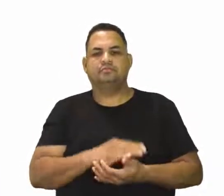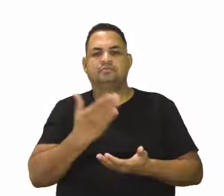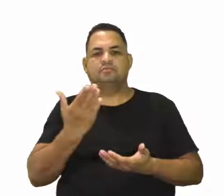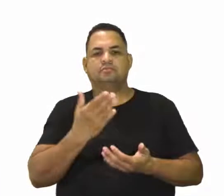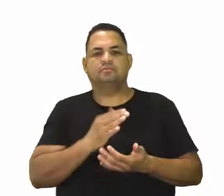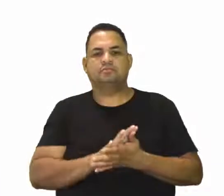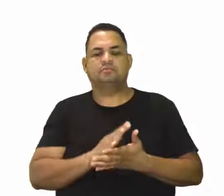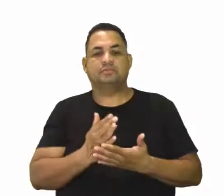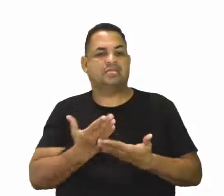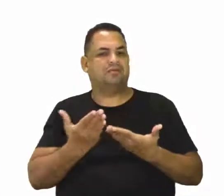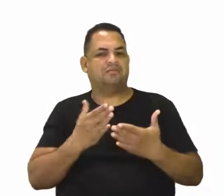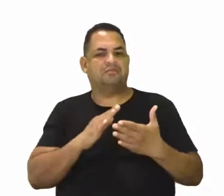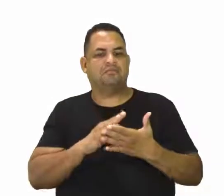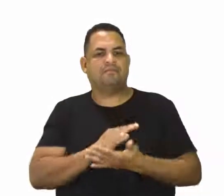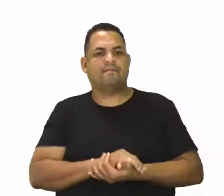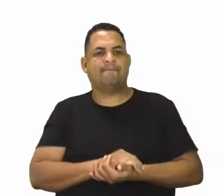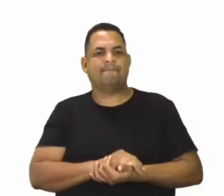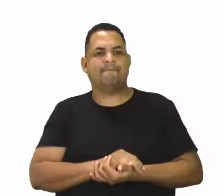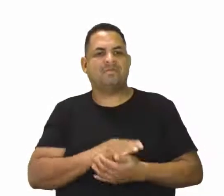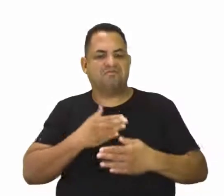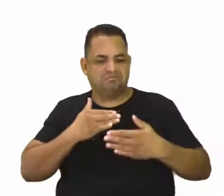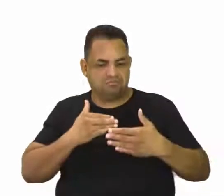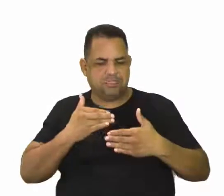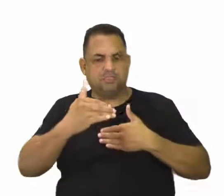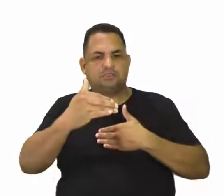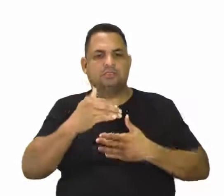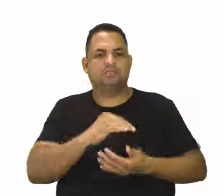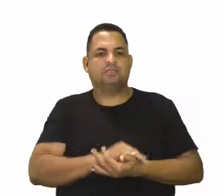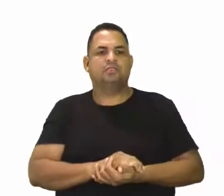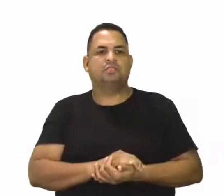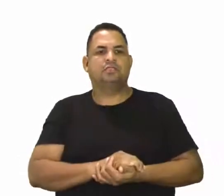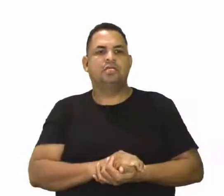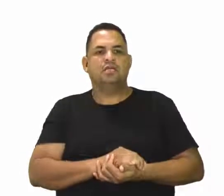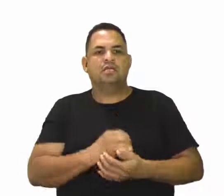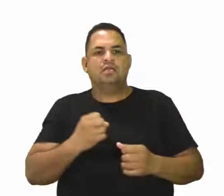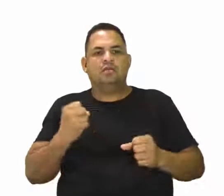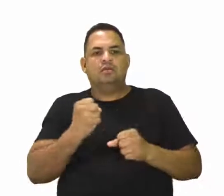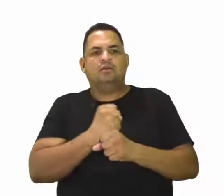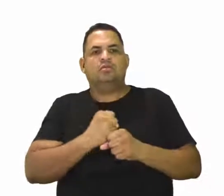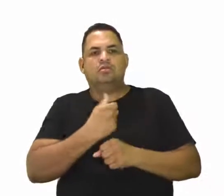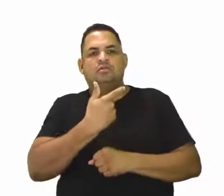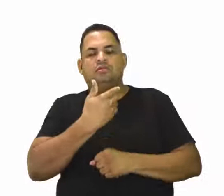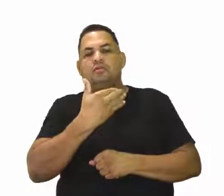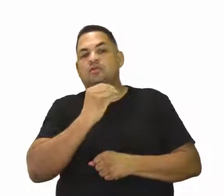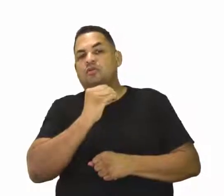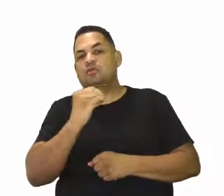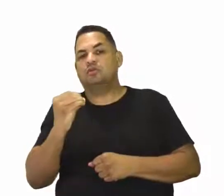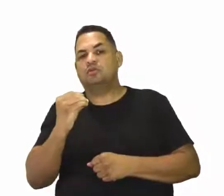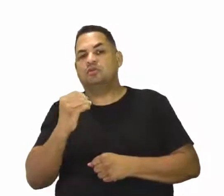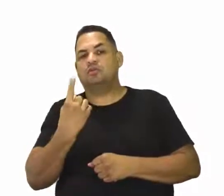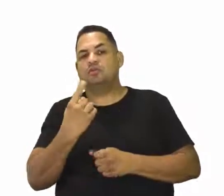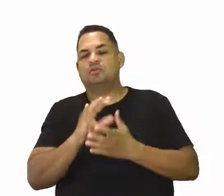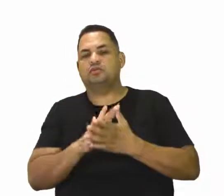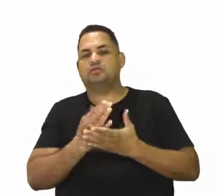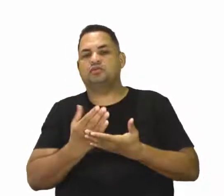abrir as regras jamais vou partir para cima e no ano também um um novo inimigo surgiu com